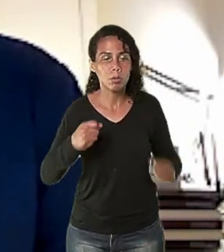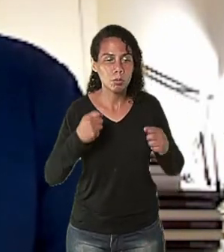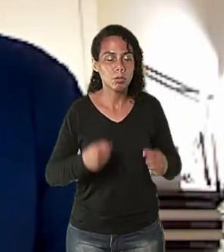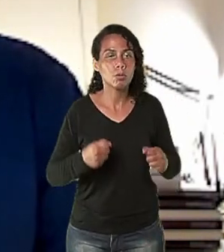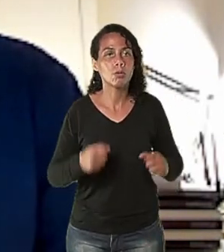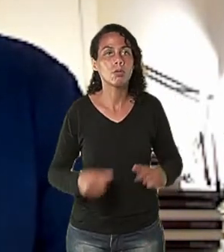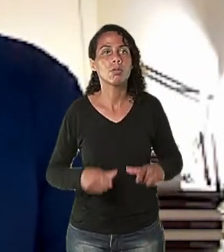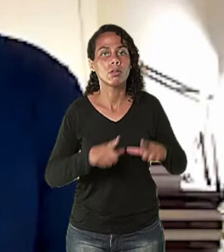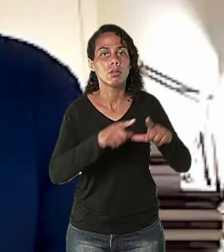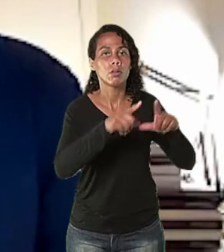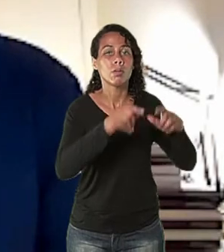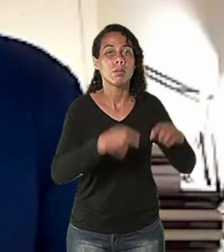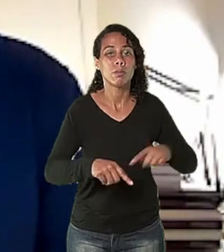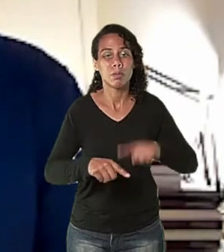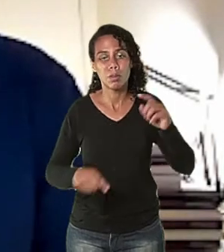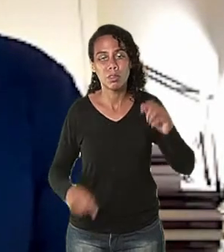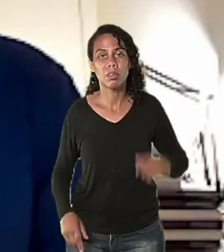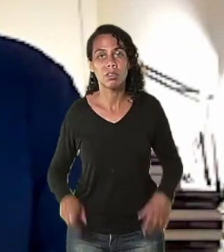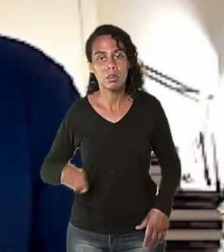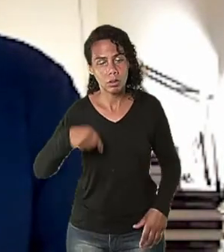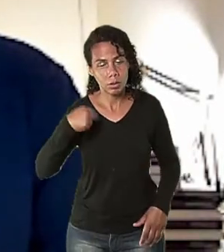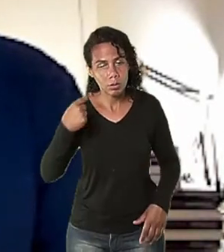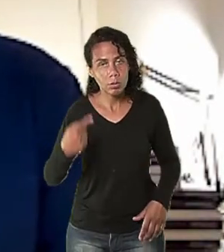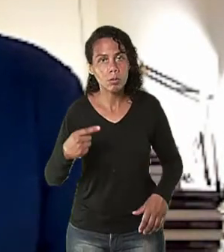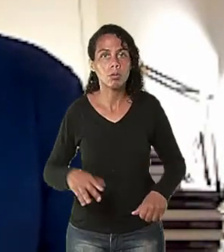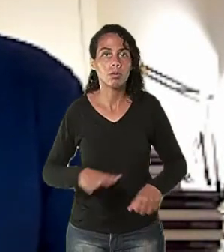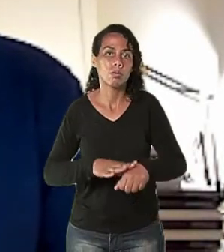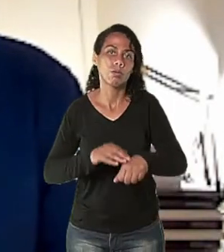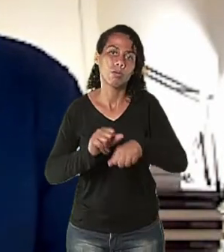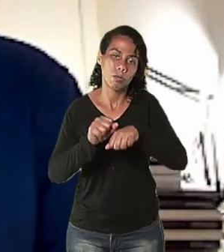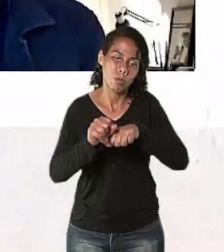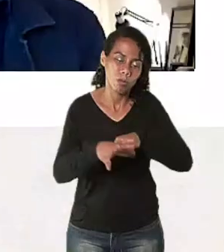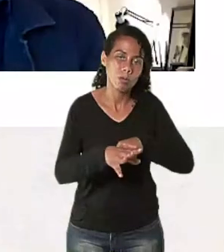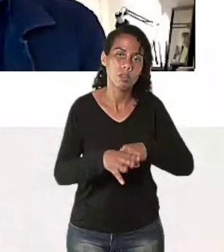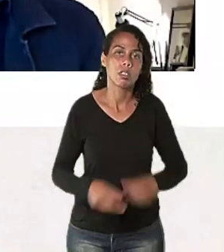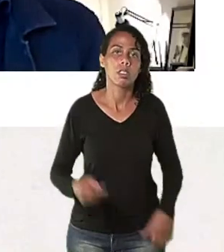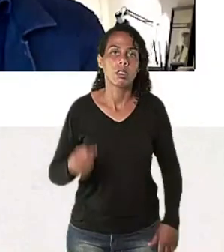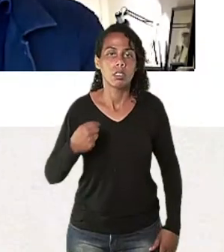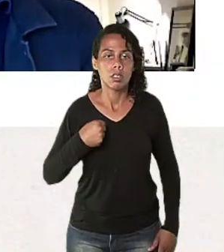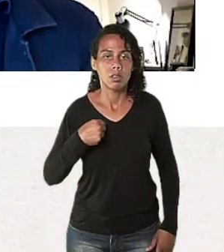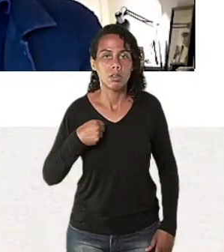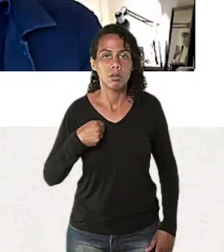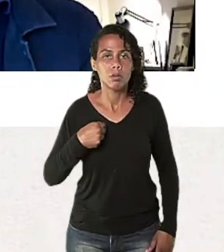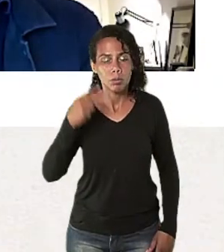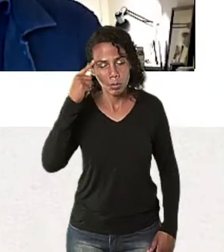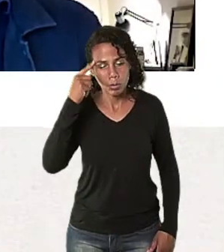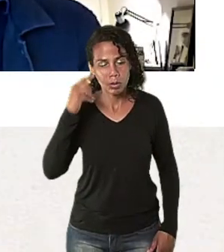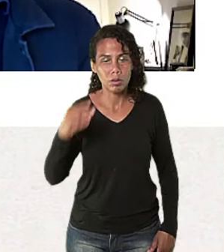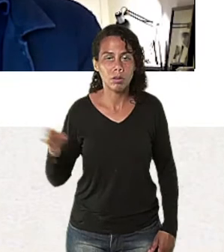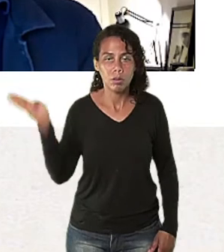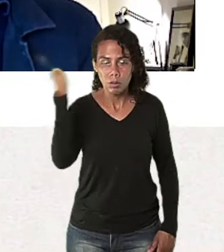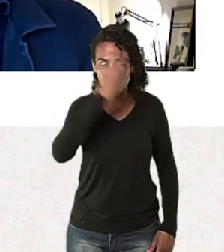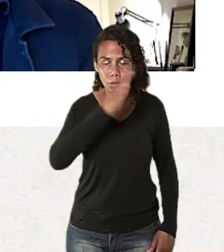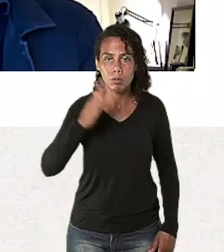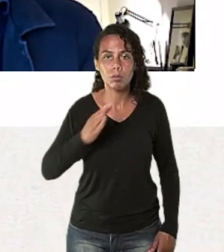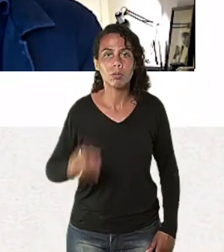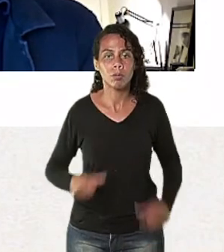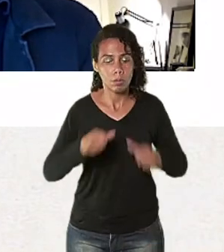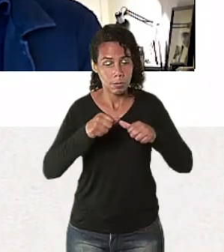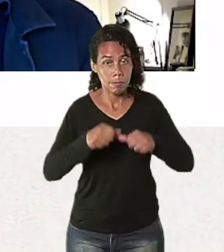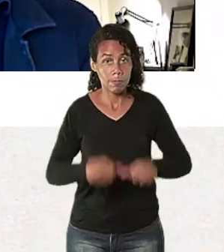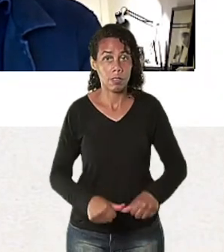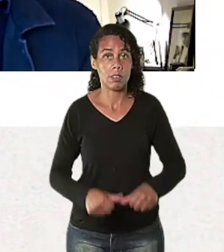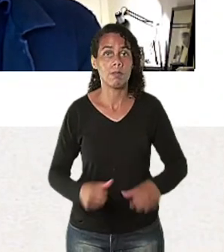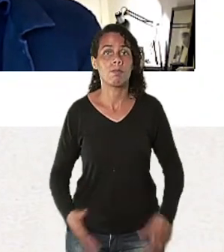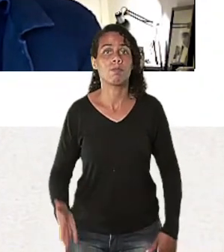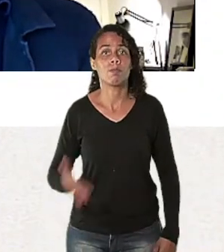Então tem um pouco nesse título tem essa decisão também. É, e também não Eu não... cai no lugar comum, por exemplo, como o melhor lugar do mundo é aqui agora,